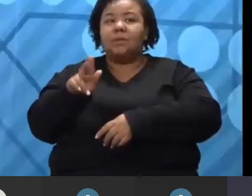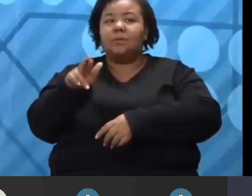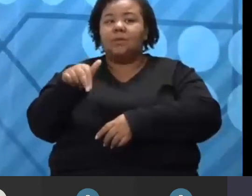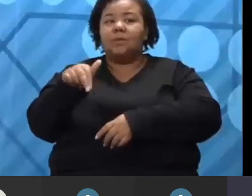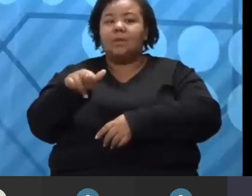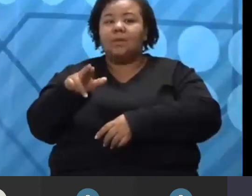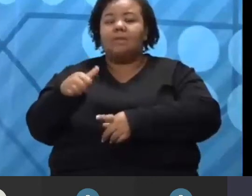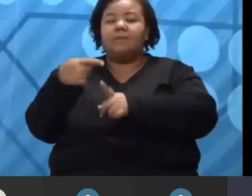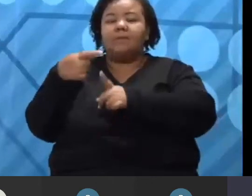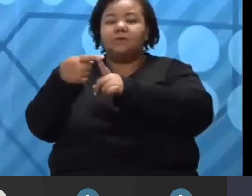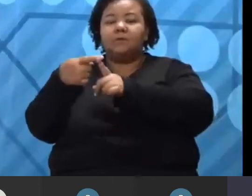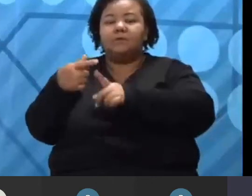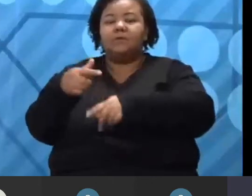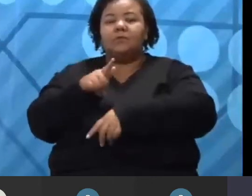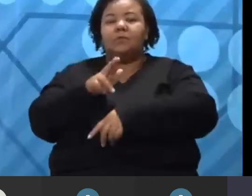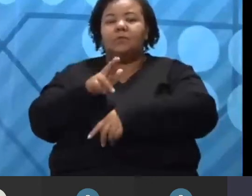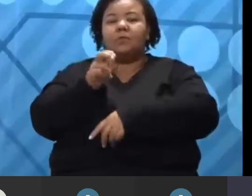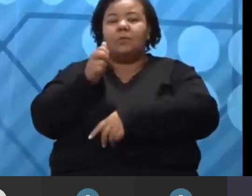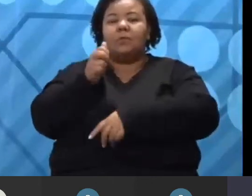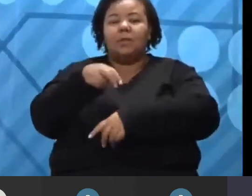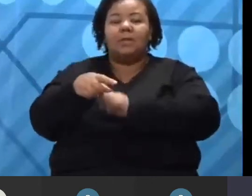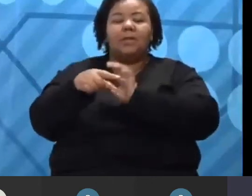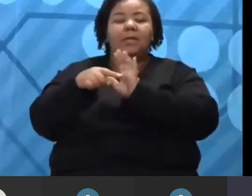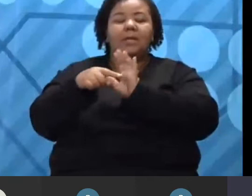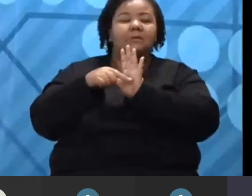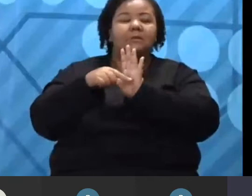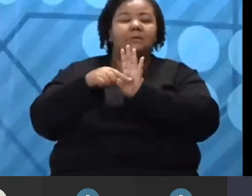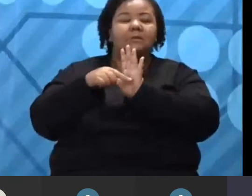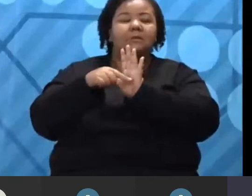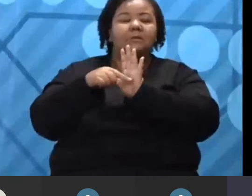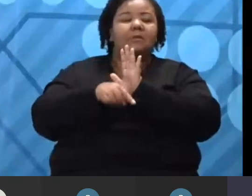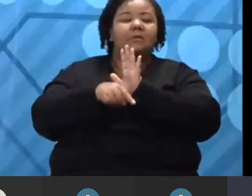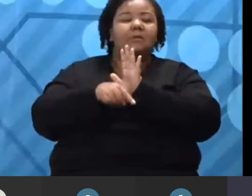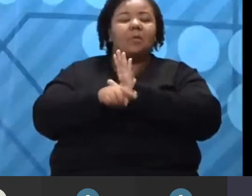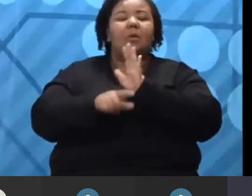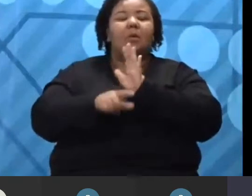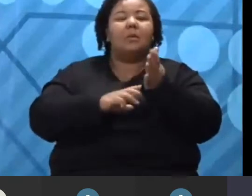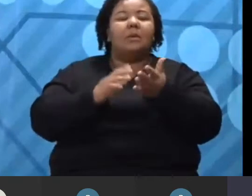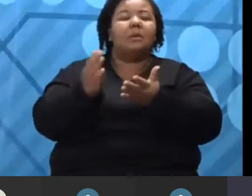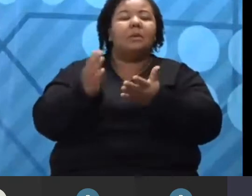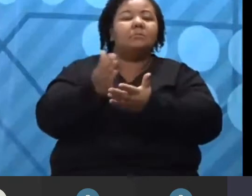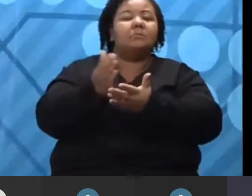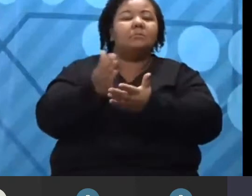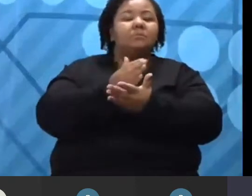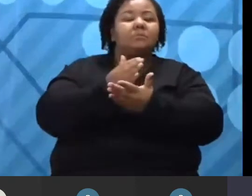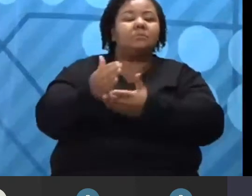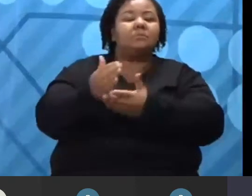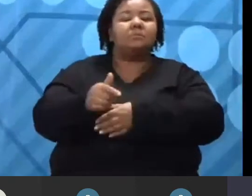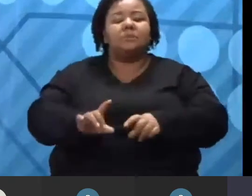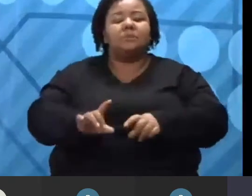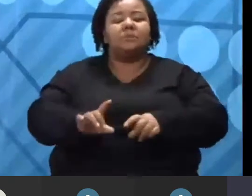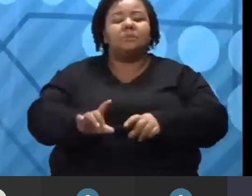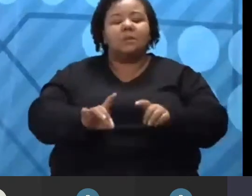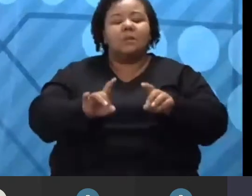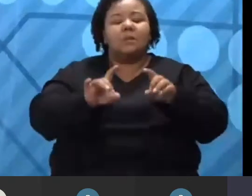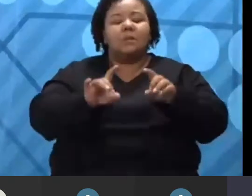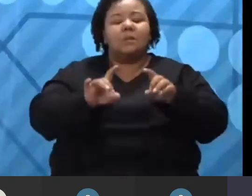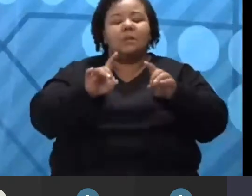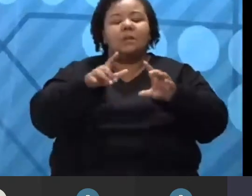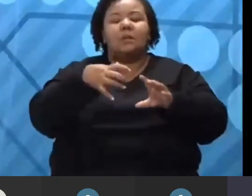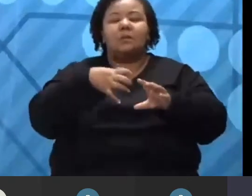bactéria gram-positiva, um fungo. Então, um meio seletivo é aquele que vai selecionar, vai especificar qual é o tipo